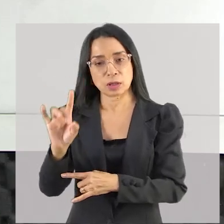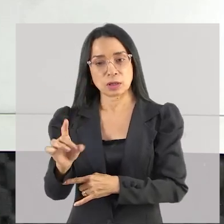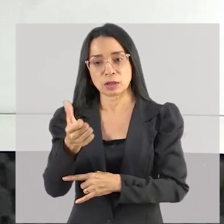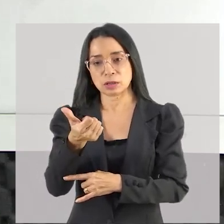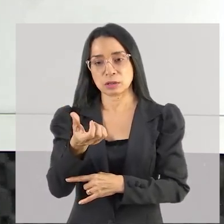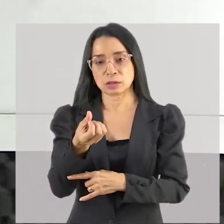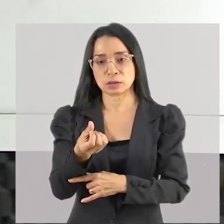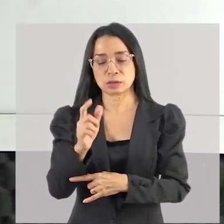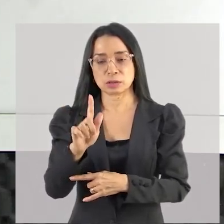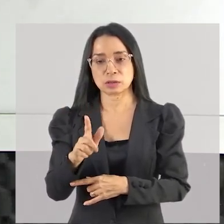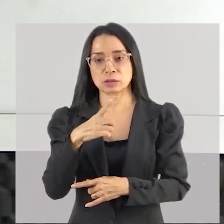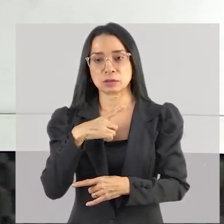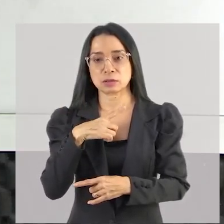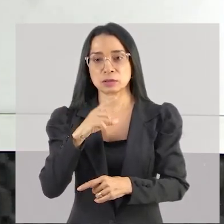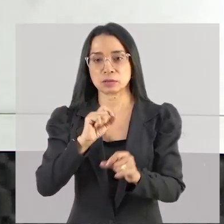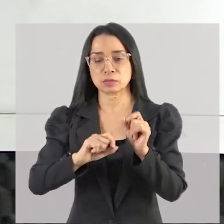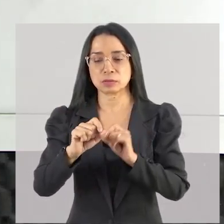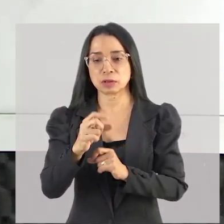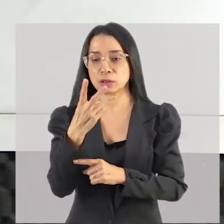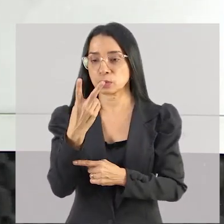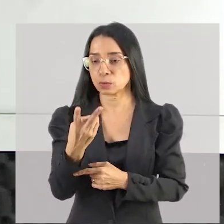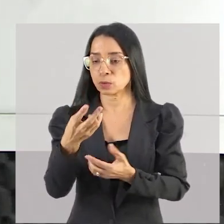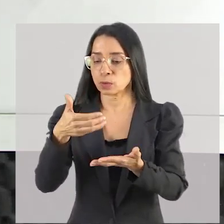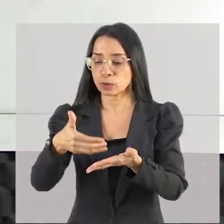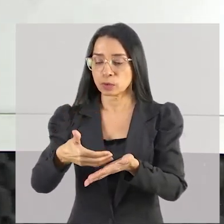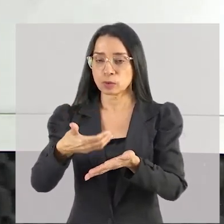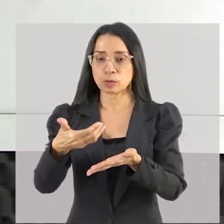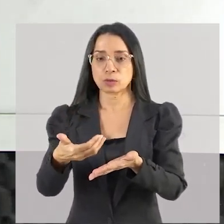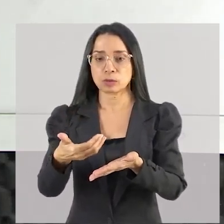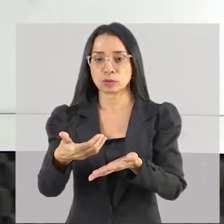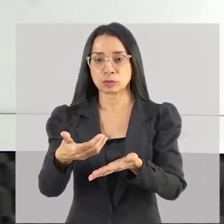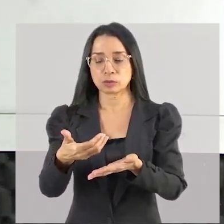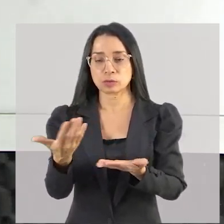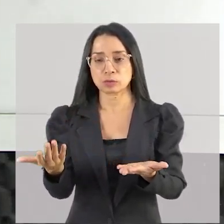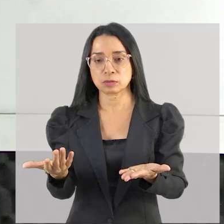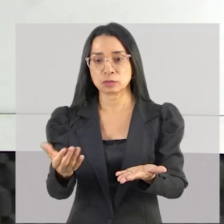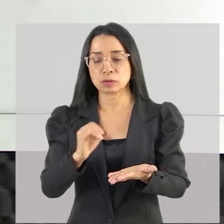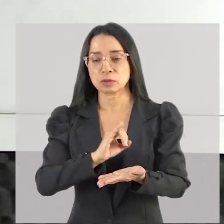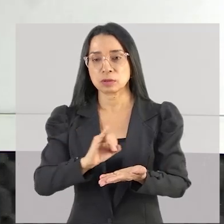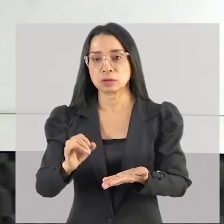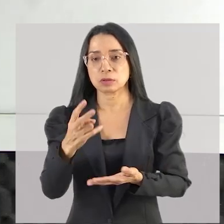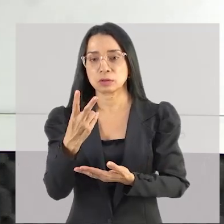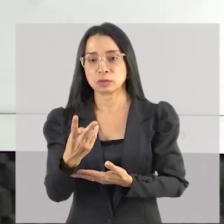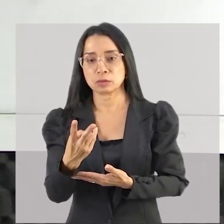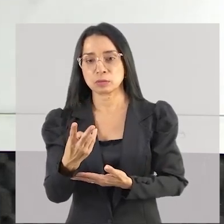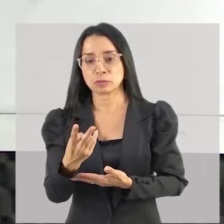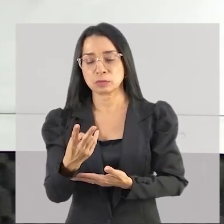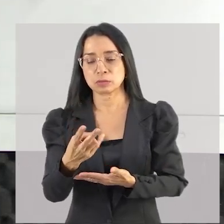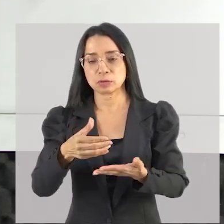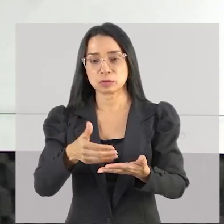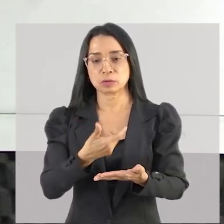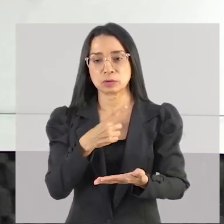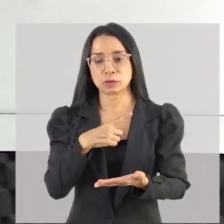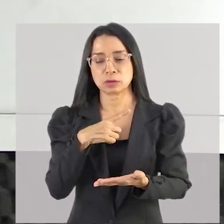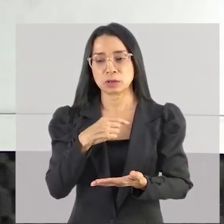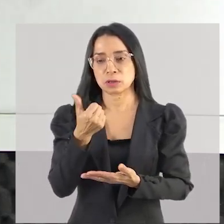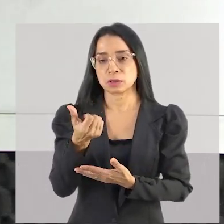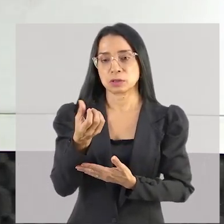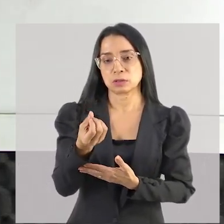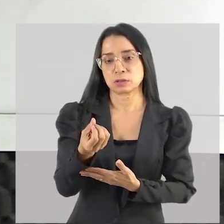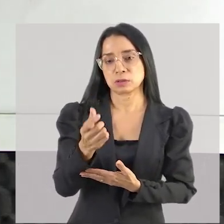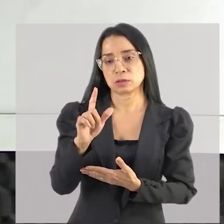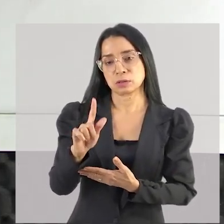fermento biológico nós temos o que? 2 colheres, tá? Turma, se em 2 colheres eu tenho 16